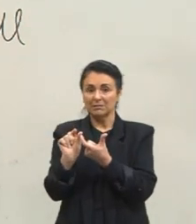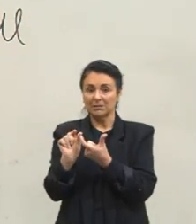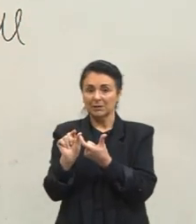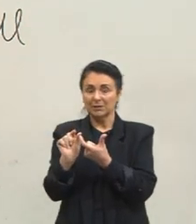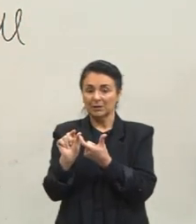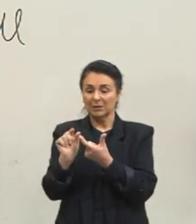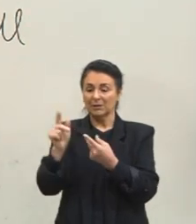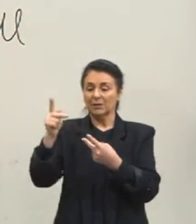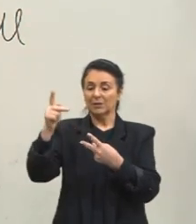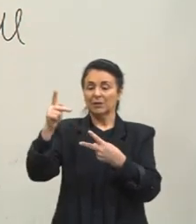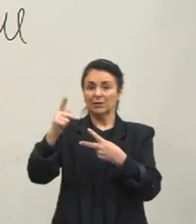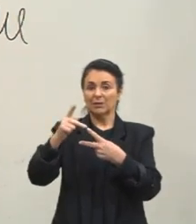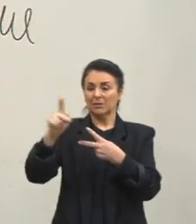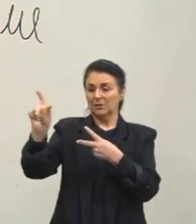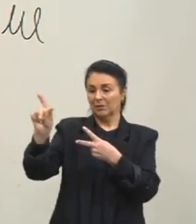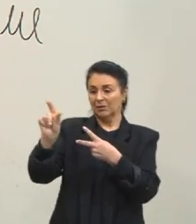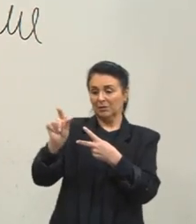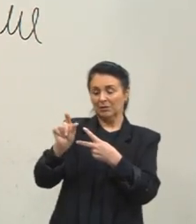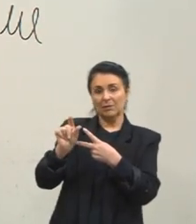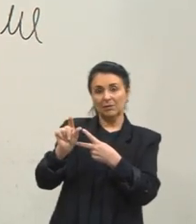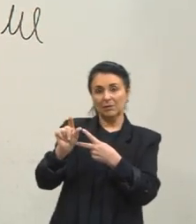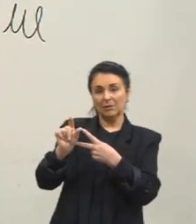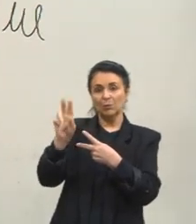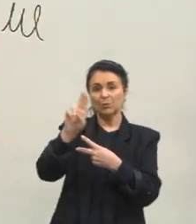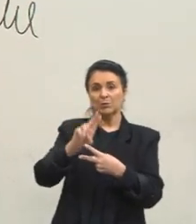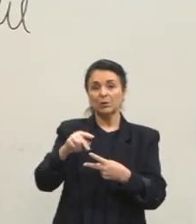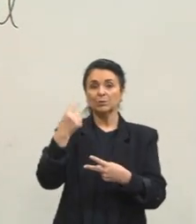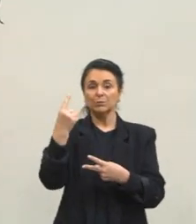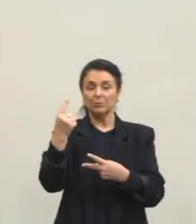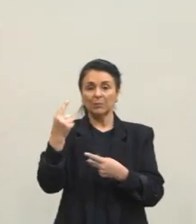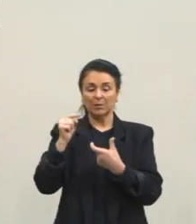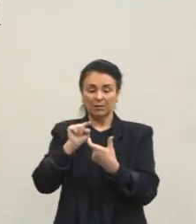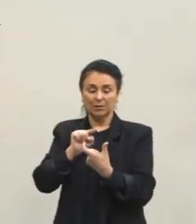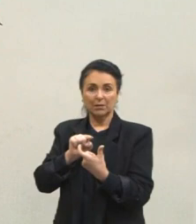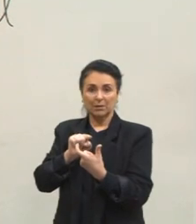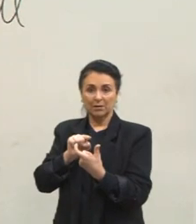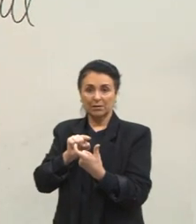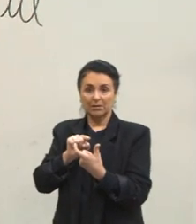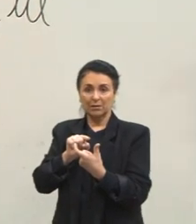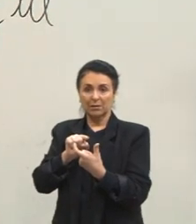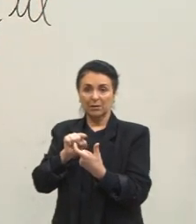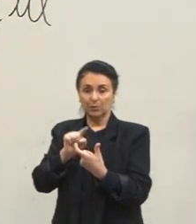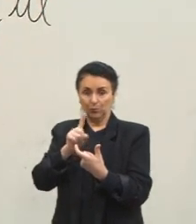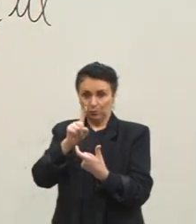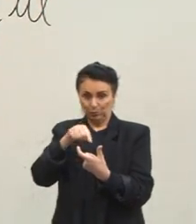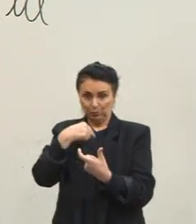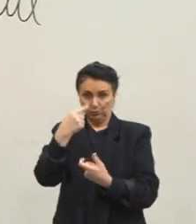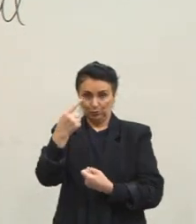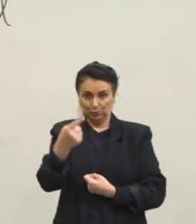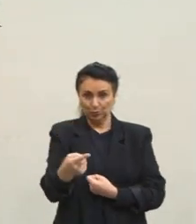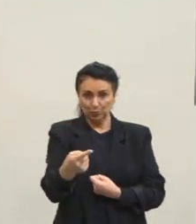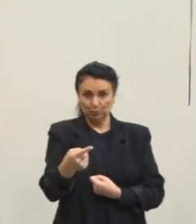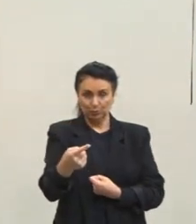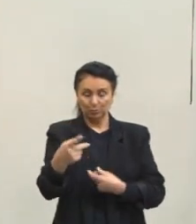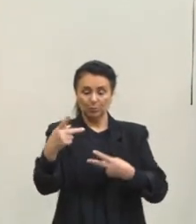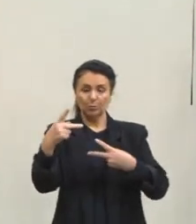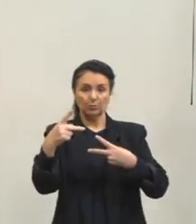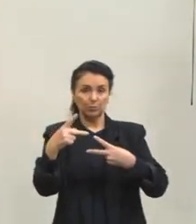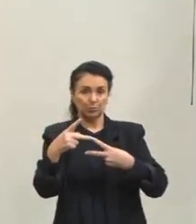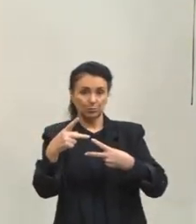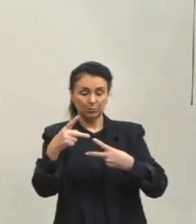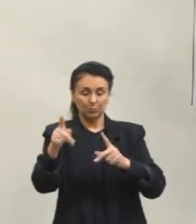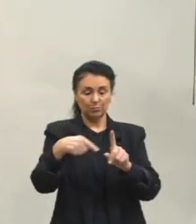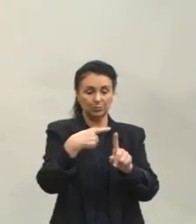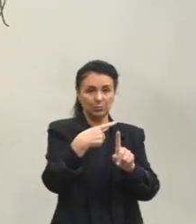e o artigo como uma única palavra em todos os outros casos que eu tenha uma preposição